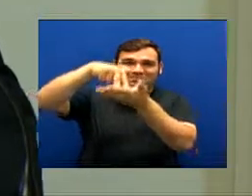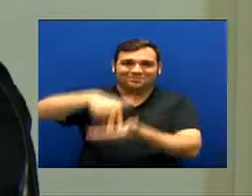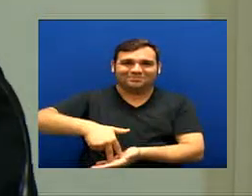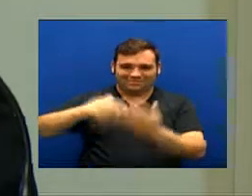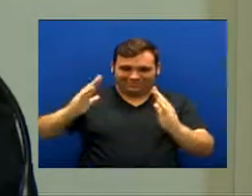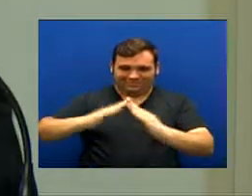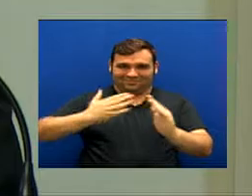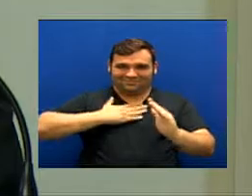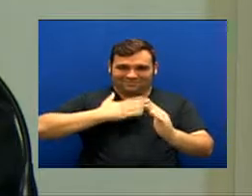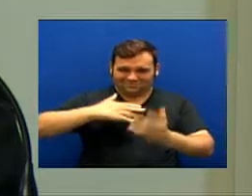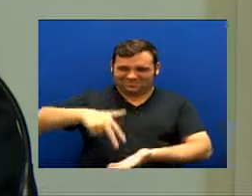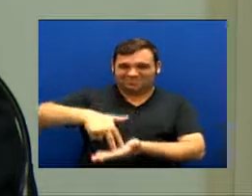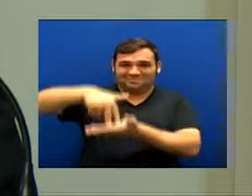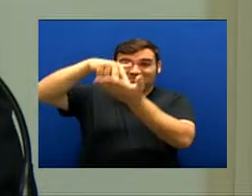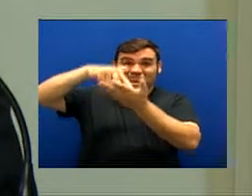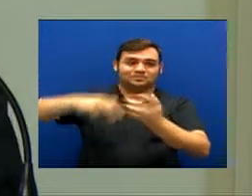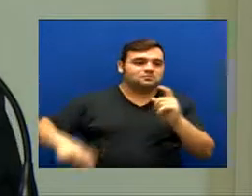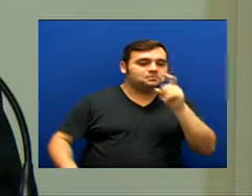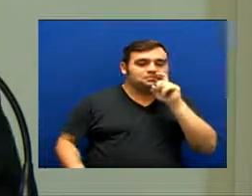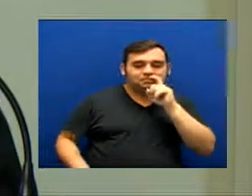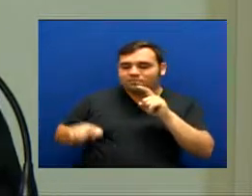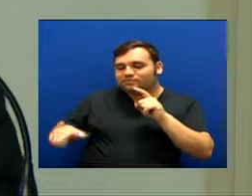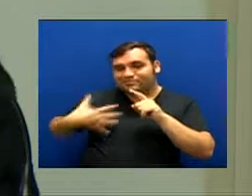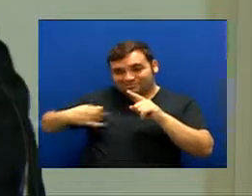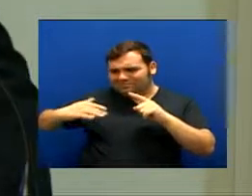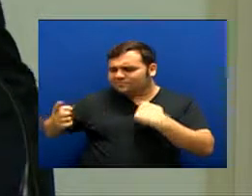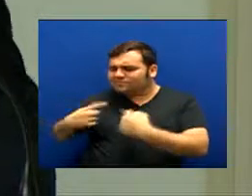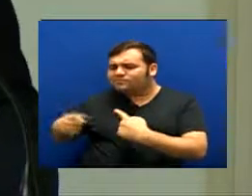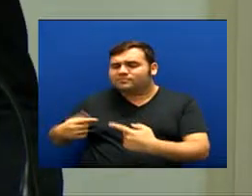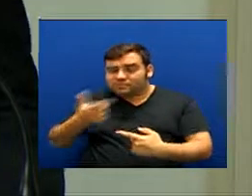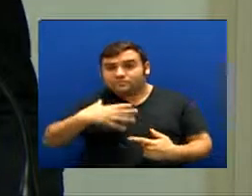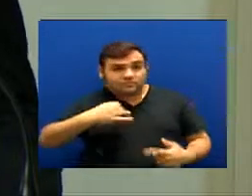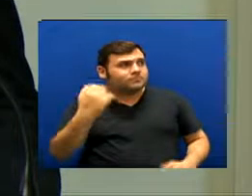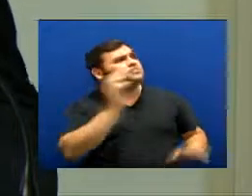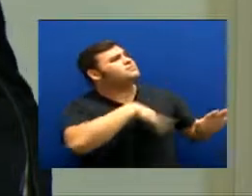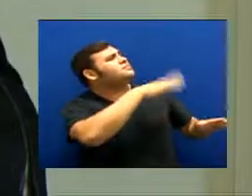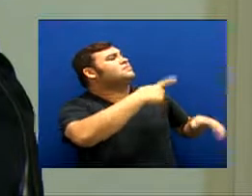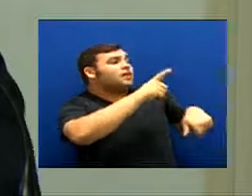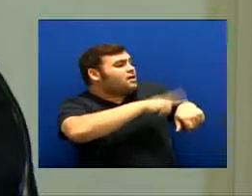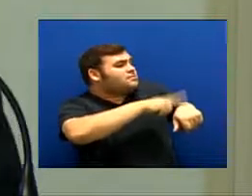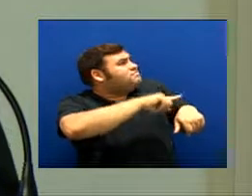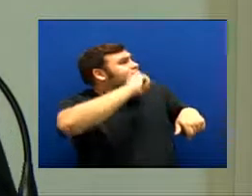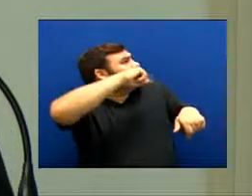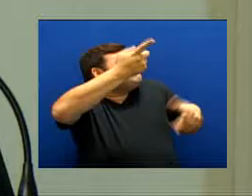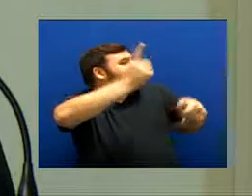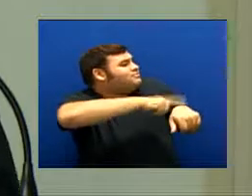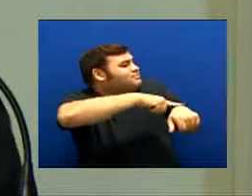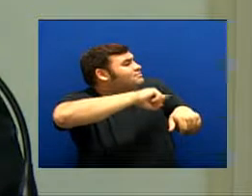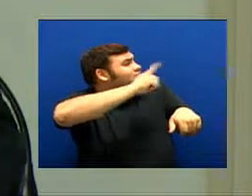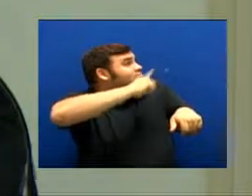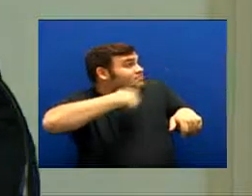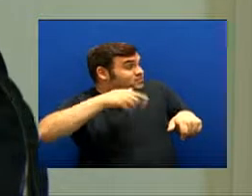noite, é um salmo conhecido talvez de muitos, da maioria, e no seu versículo de número